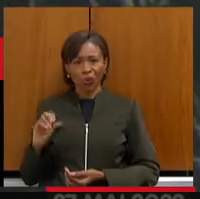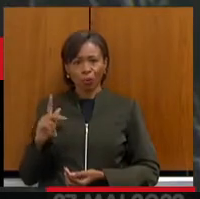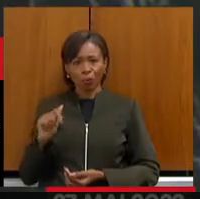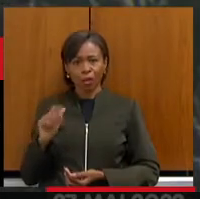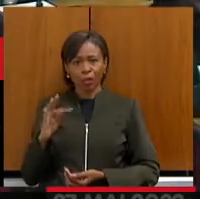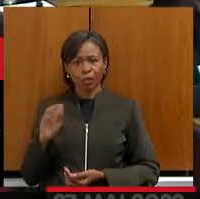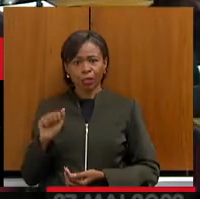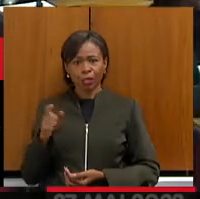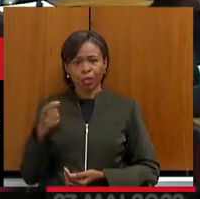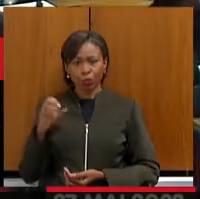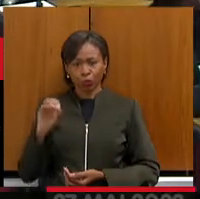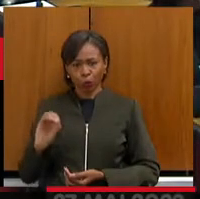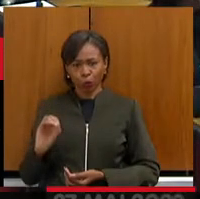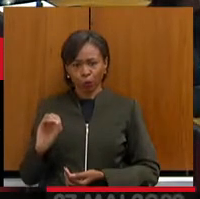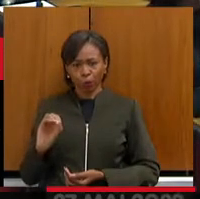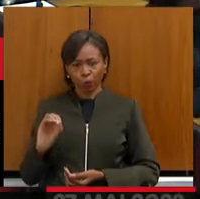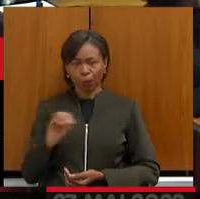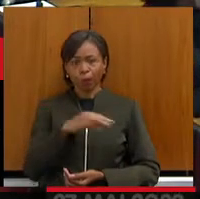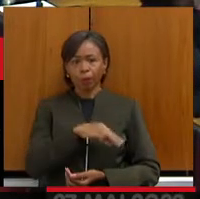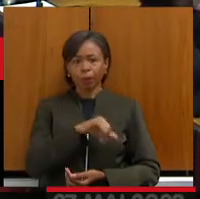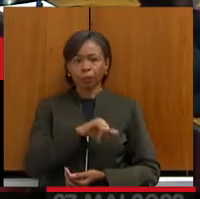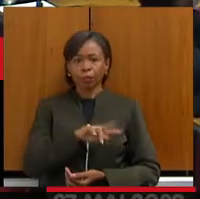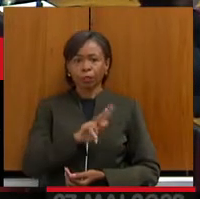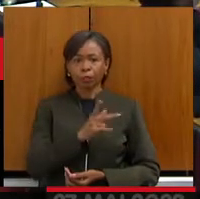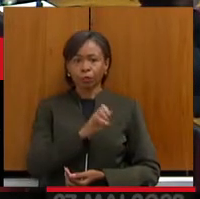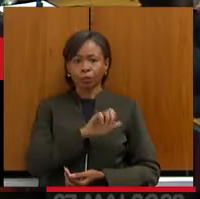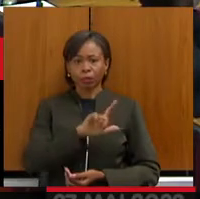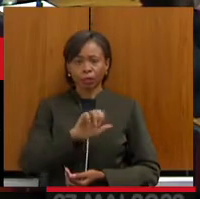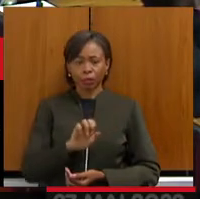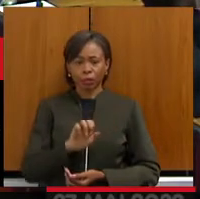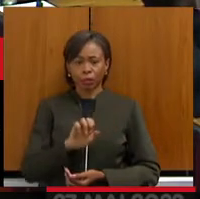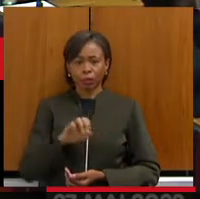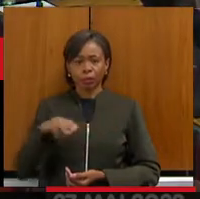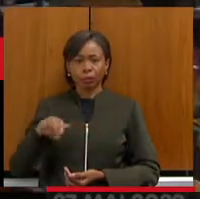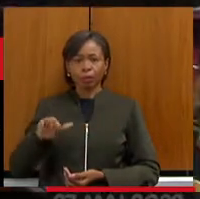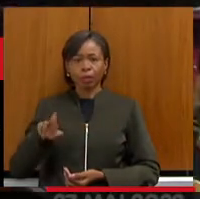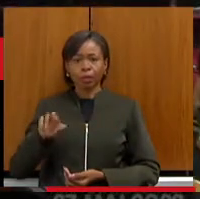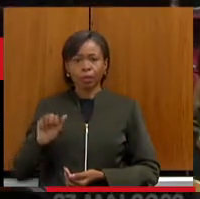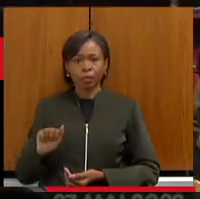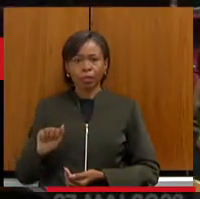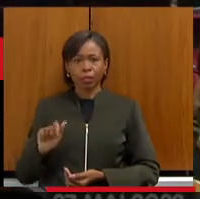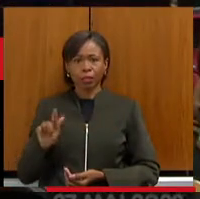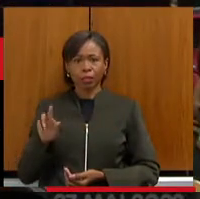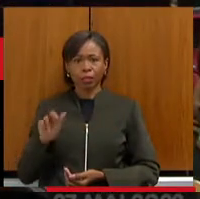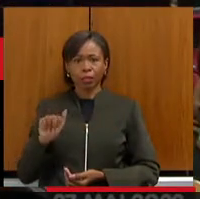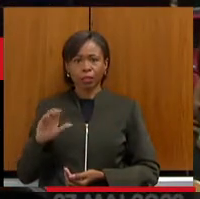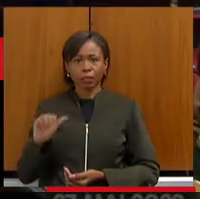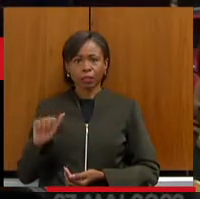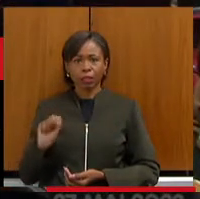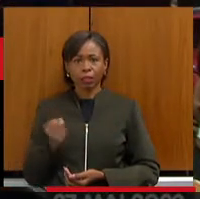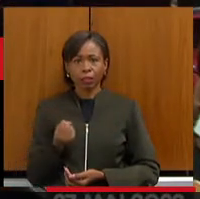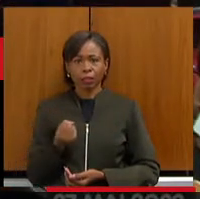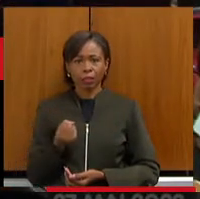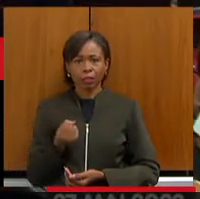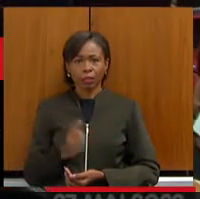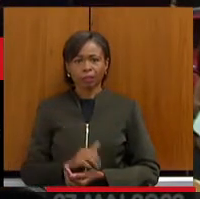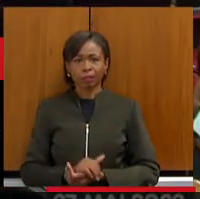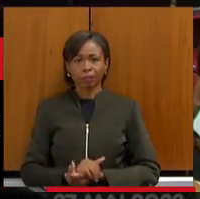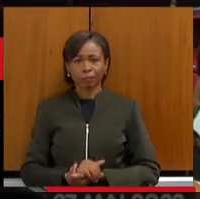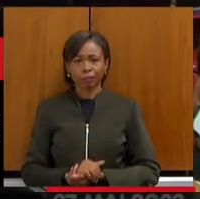correto Oi Michele Nunes Maria das Graças Vale liberaram